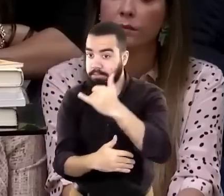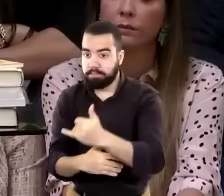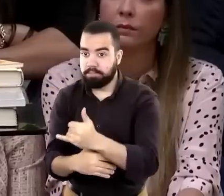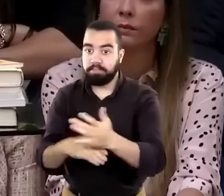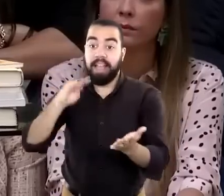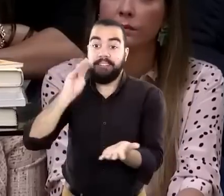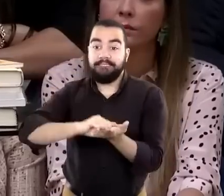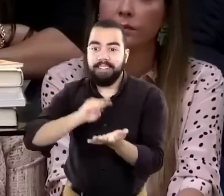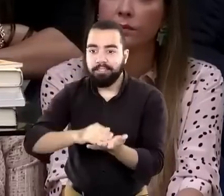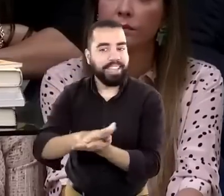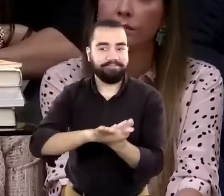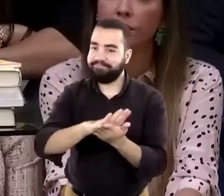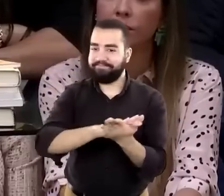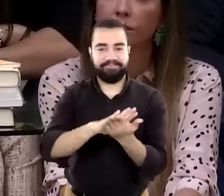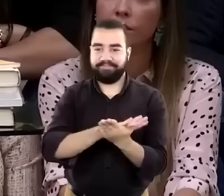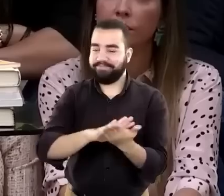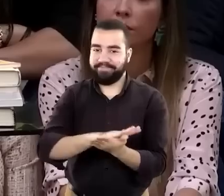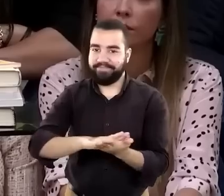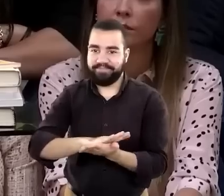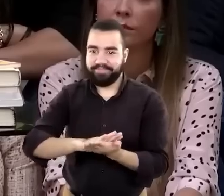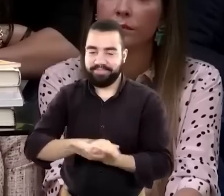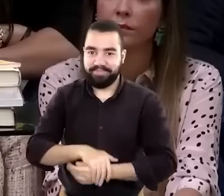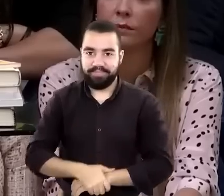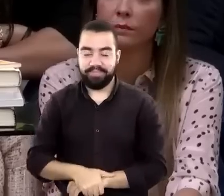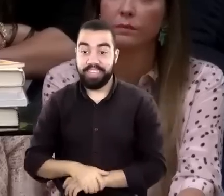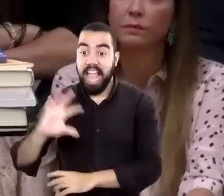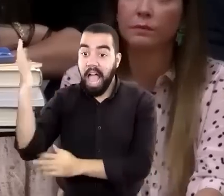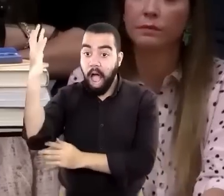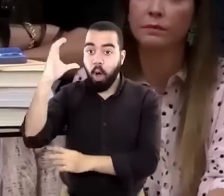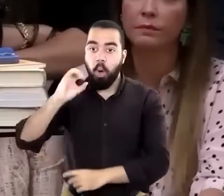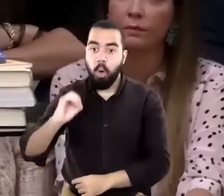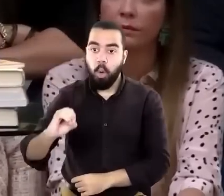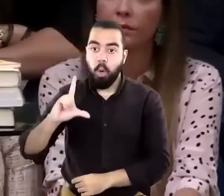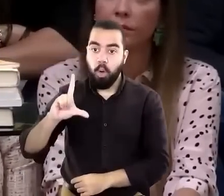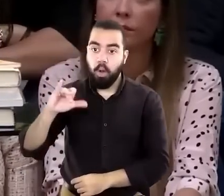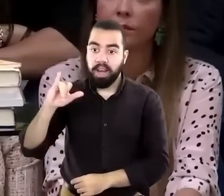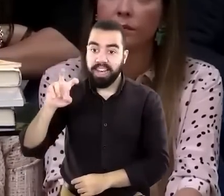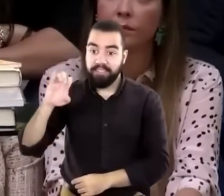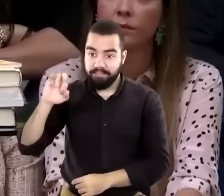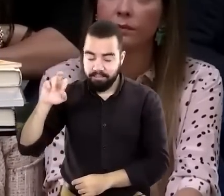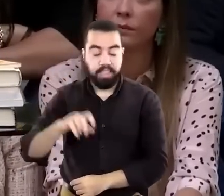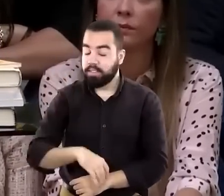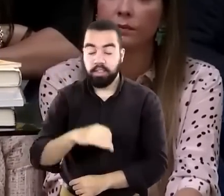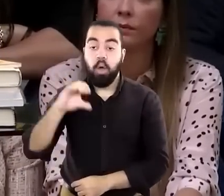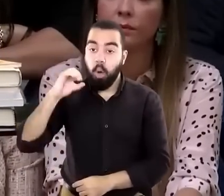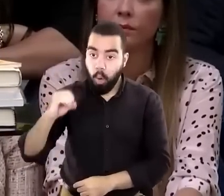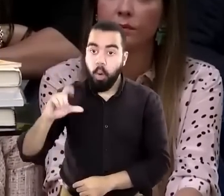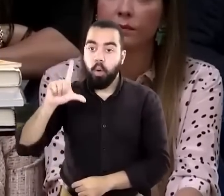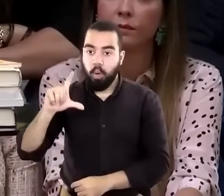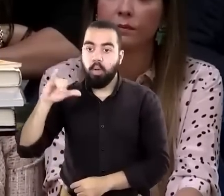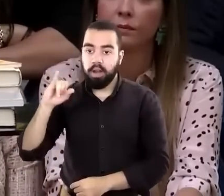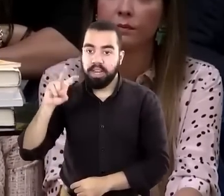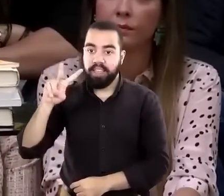cessa. Aliás, diga-se de passagem que a oliveira é uma das árvores mais longevas do mundo. Ela tem a capacidade